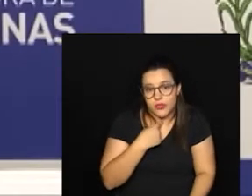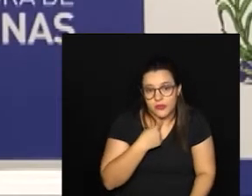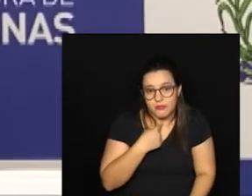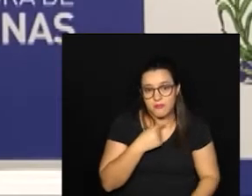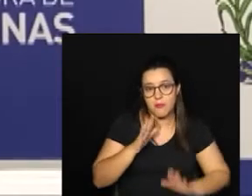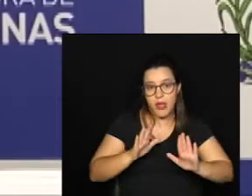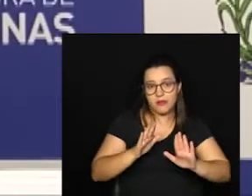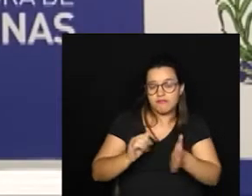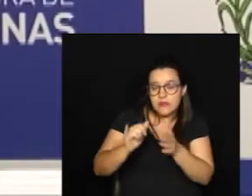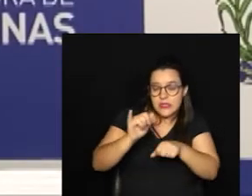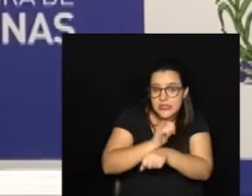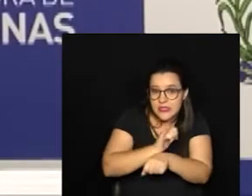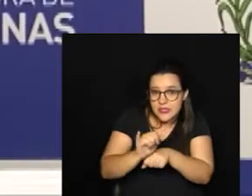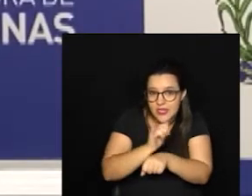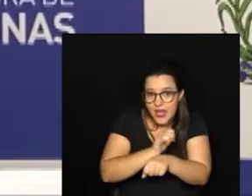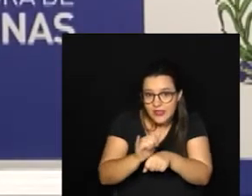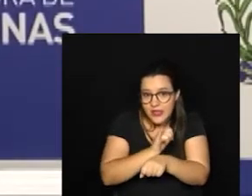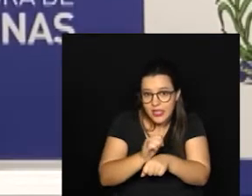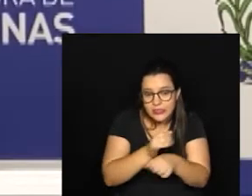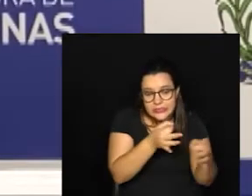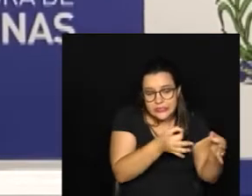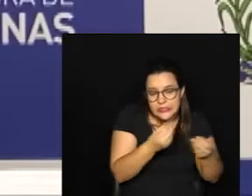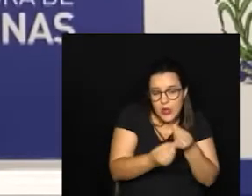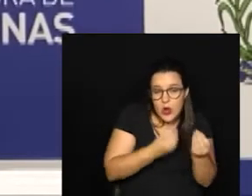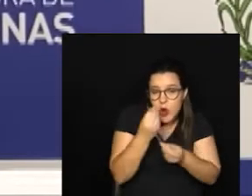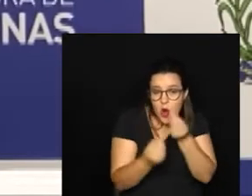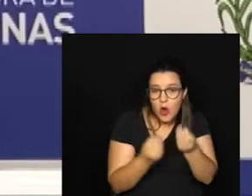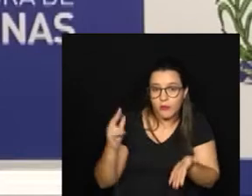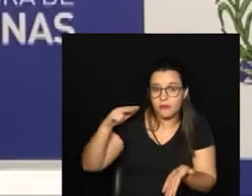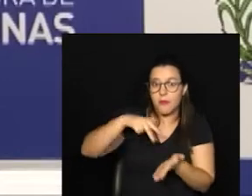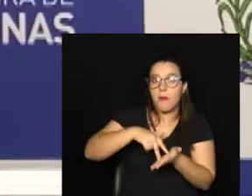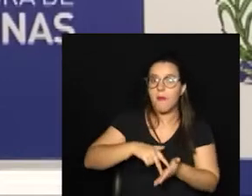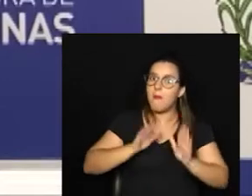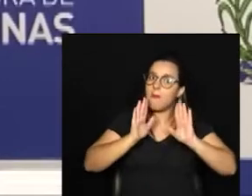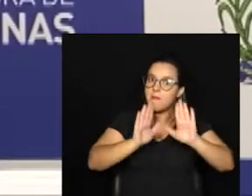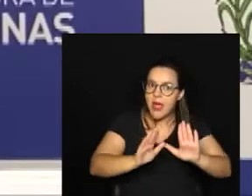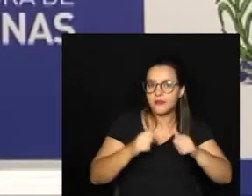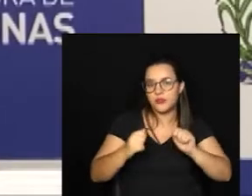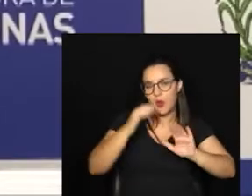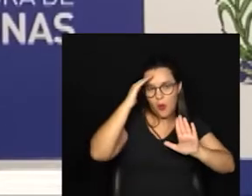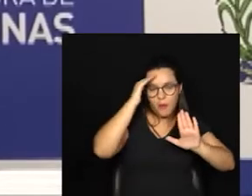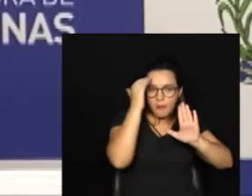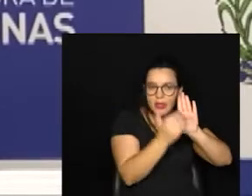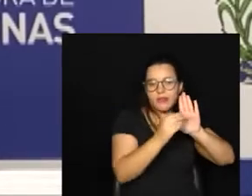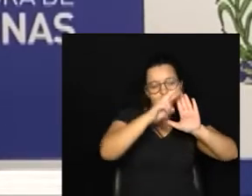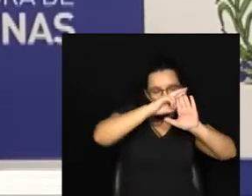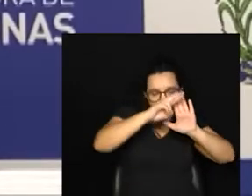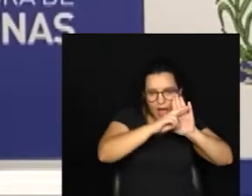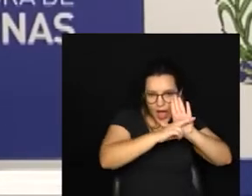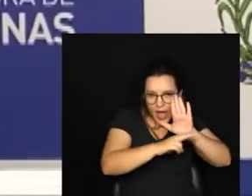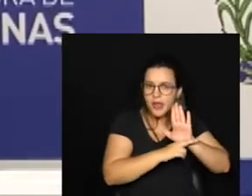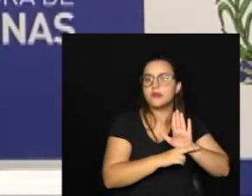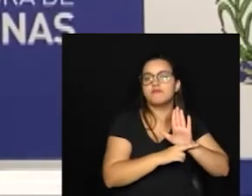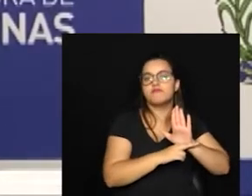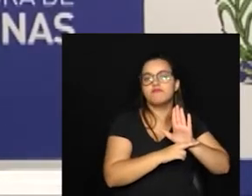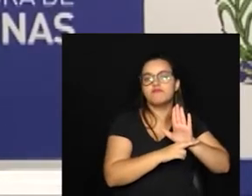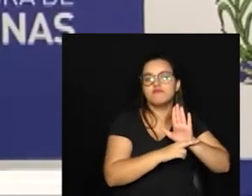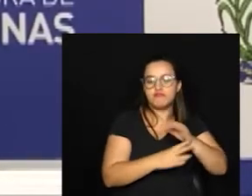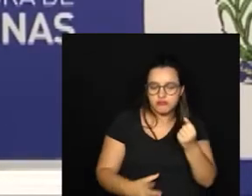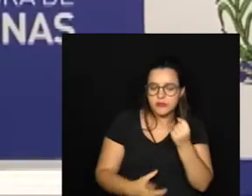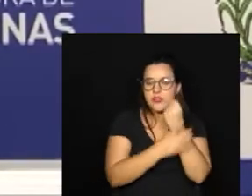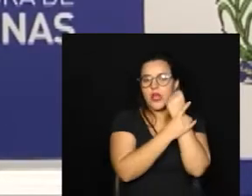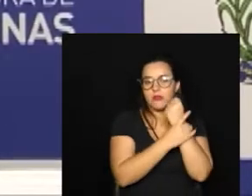a maneira correta de estar fazendo ali o retorno. Claro, todas elas tendo que cumprir aquilo que a